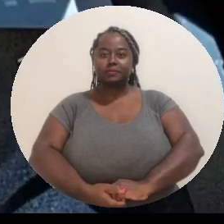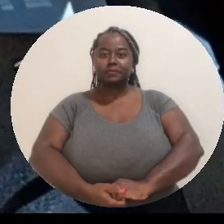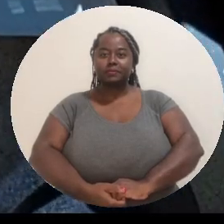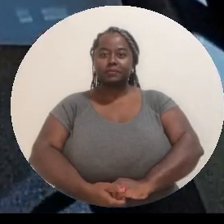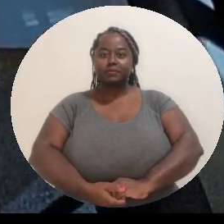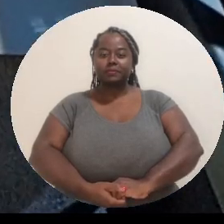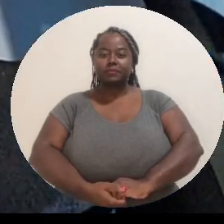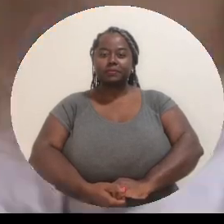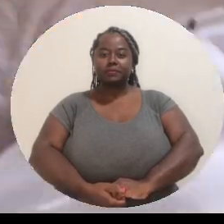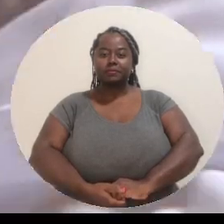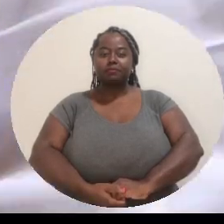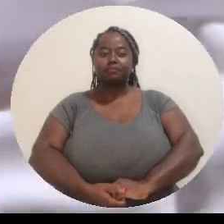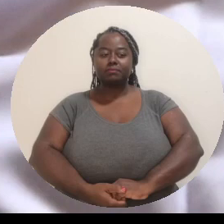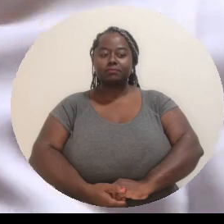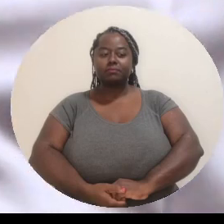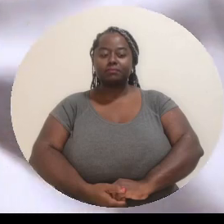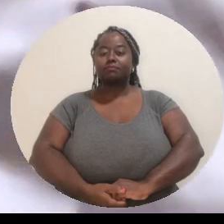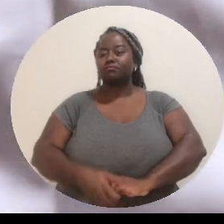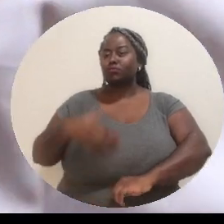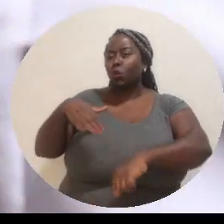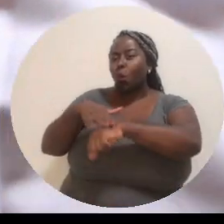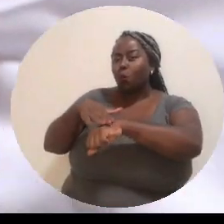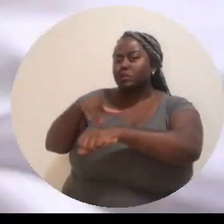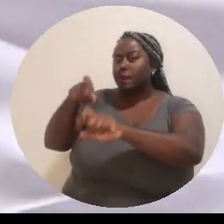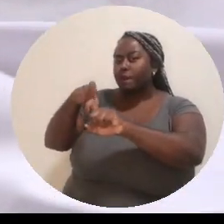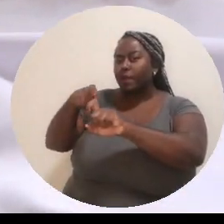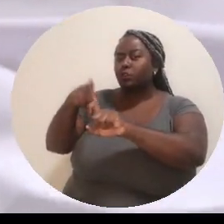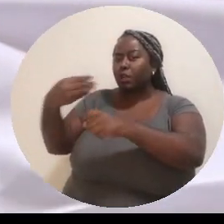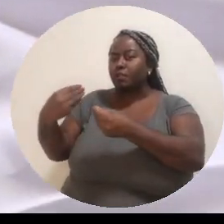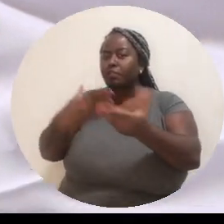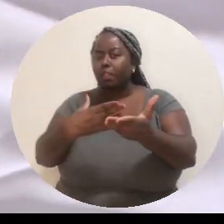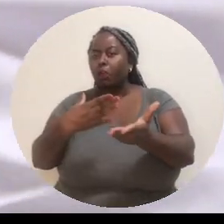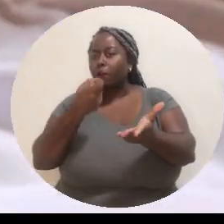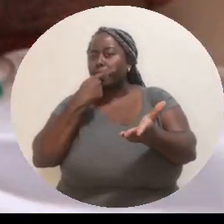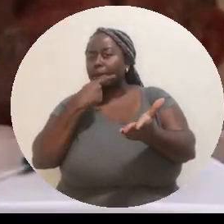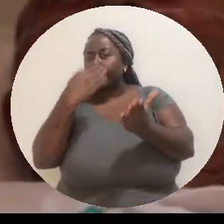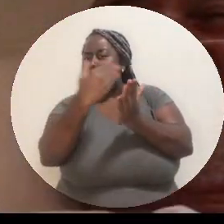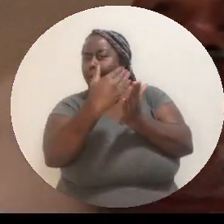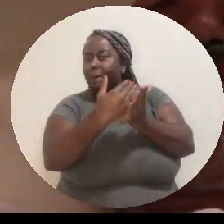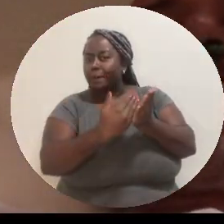Corta? Eu falei com o médico, ele receitou esse aqui pra você.